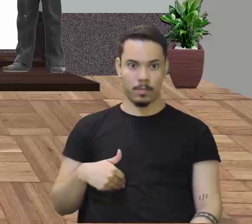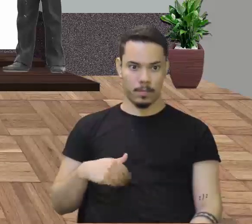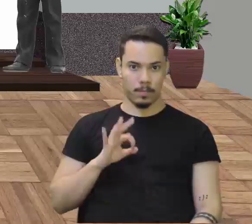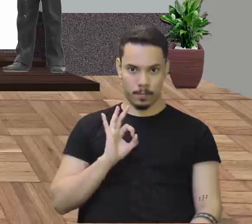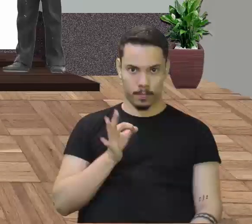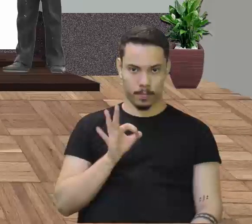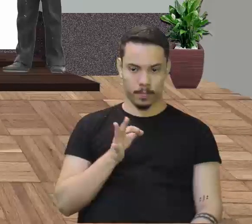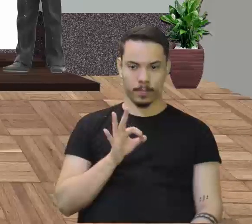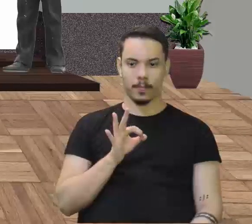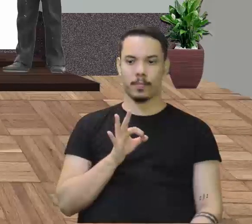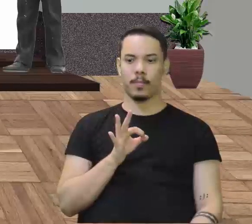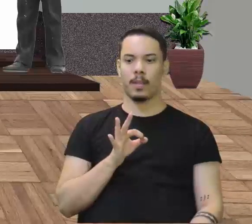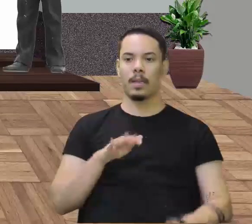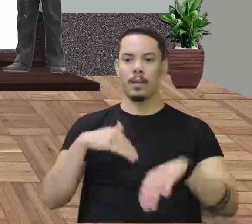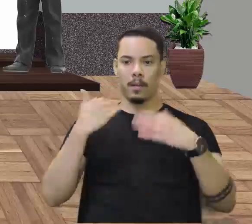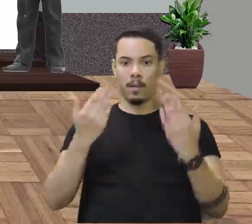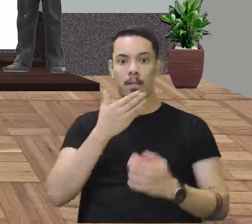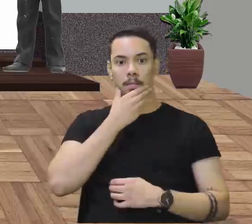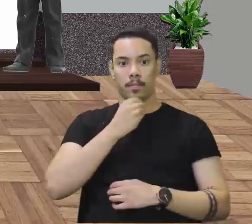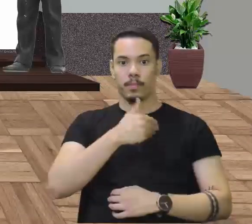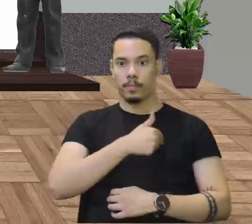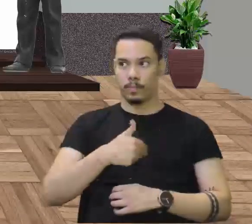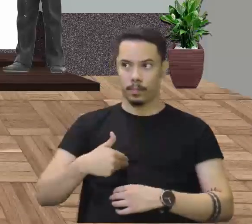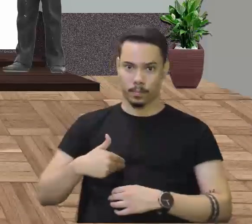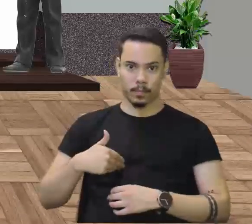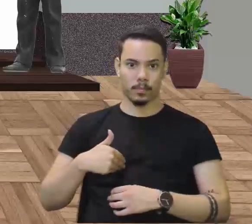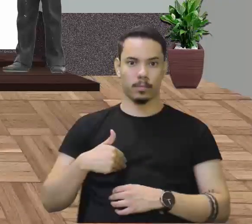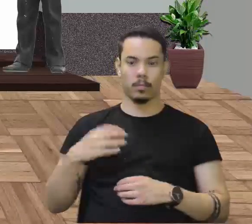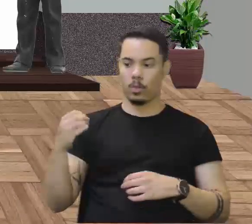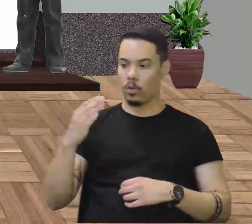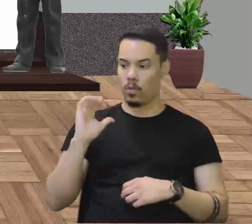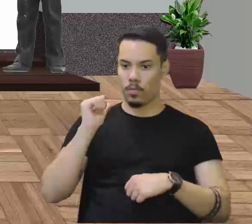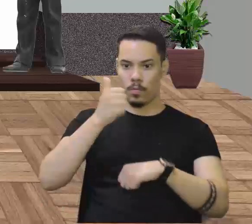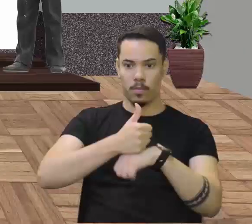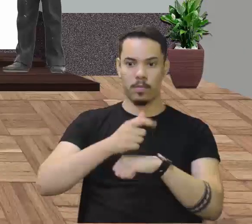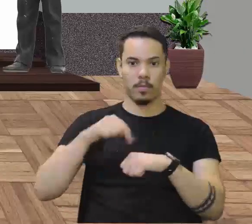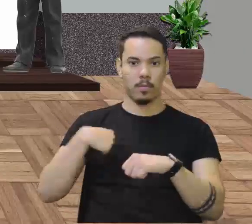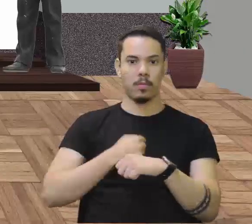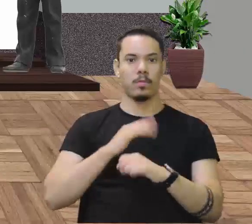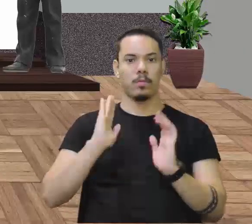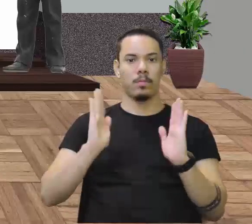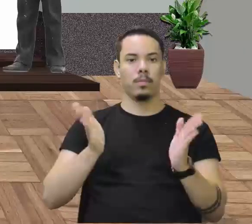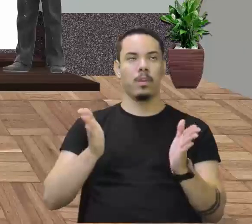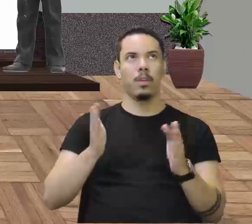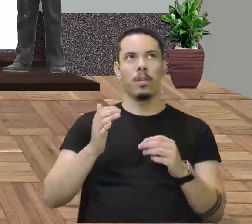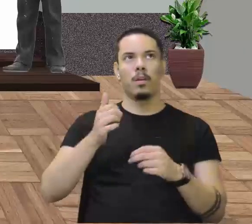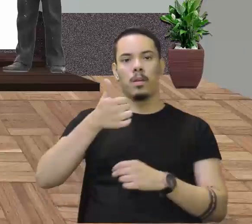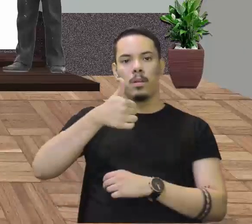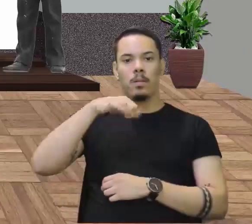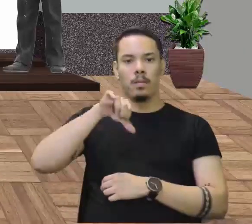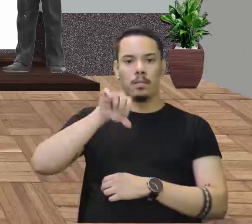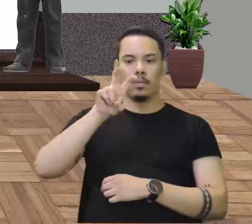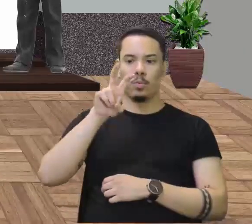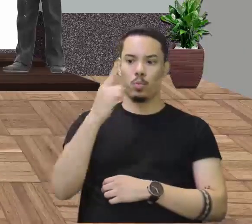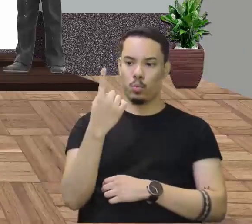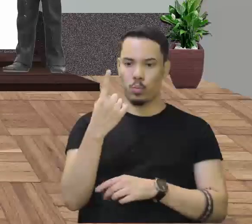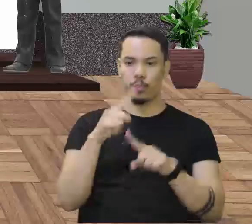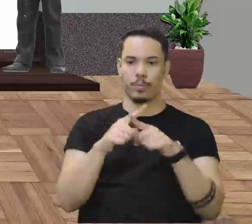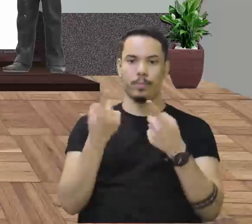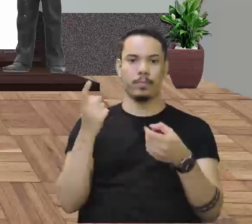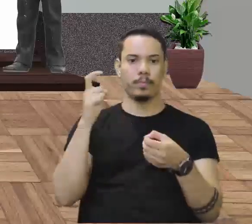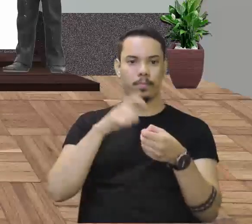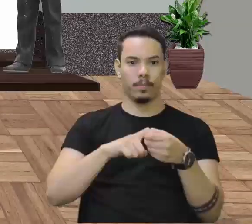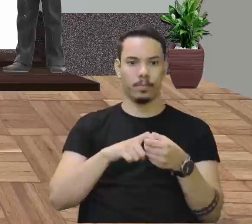dá. Getúlio Vargas, então, ele vai ter um novo governo, nós já estamos aí em 51. Só que quando